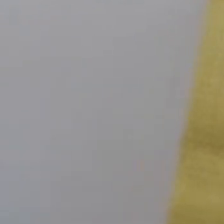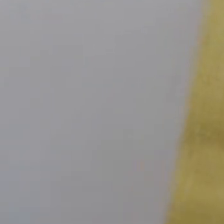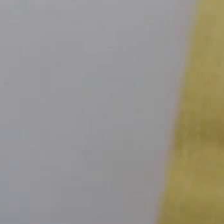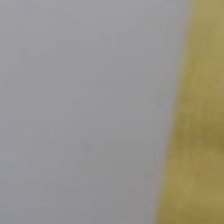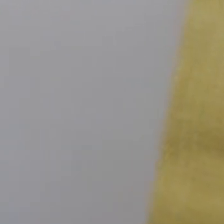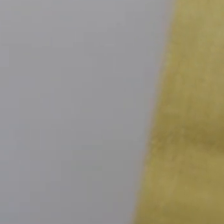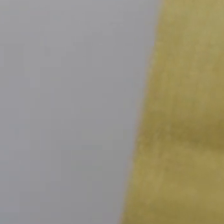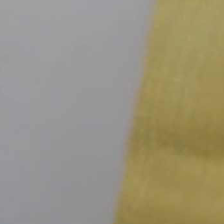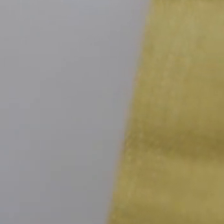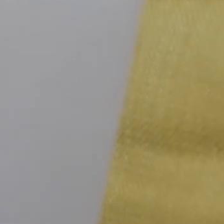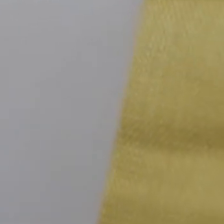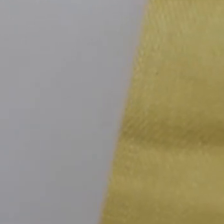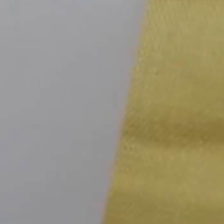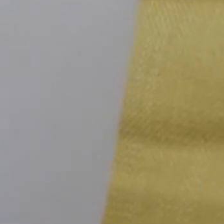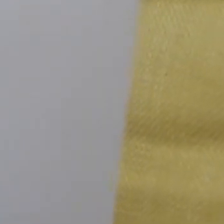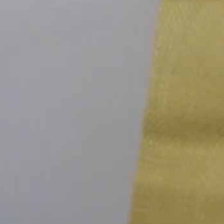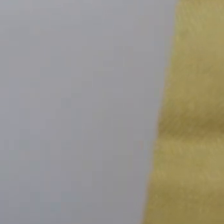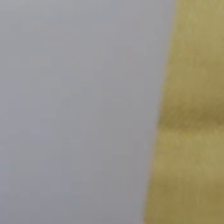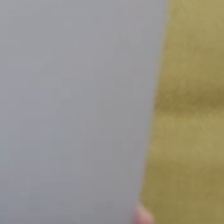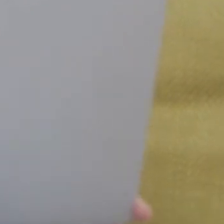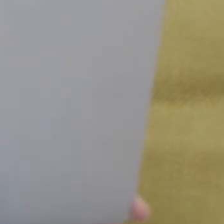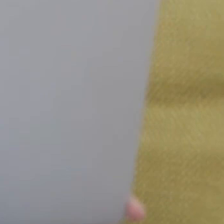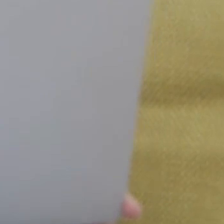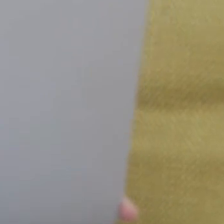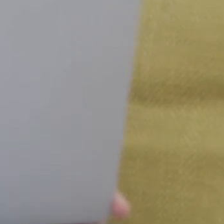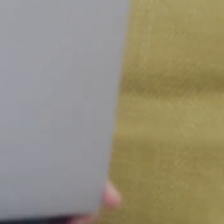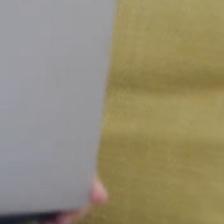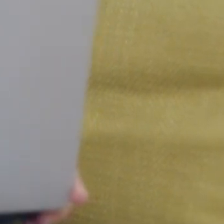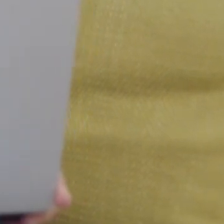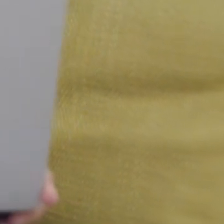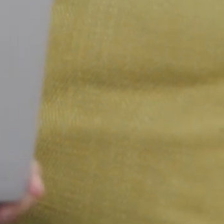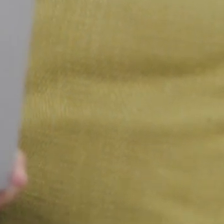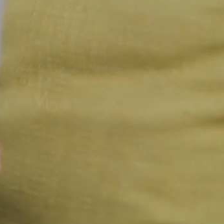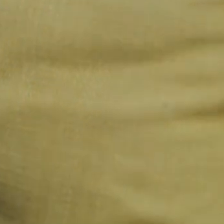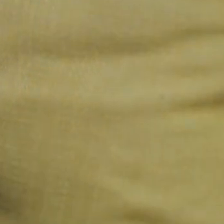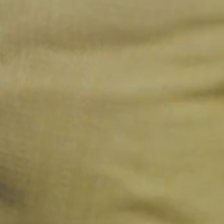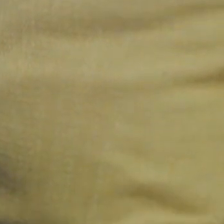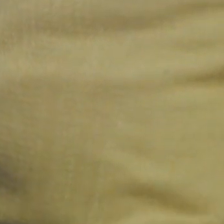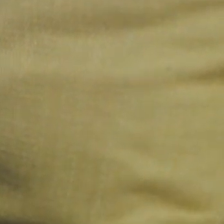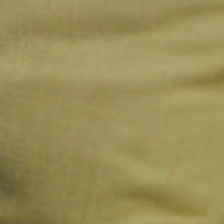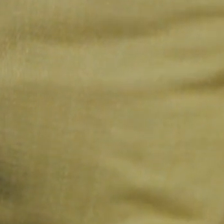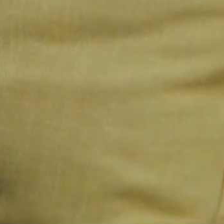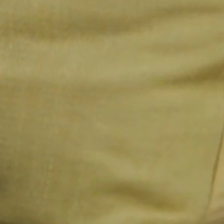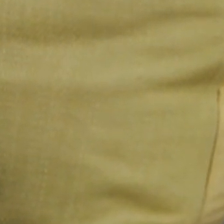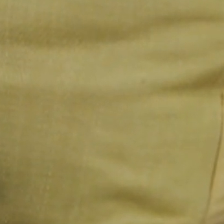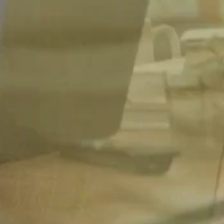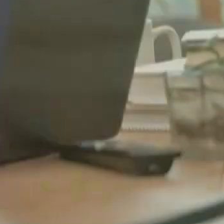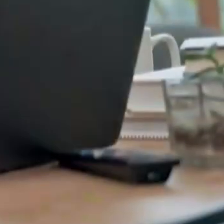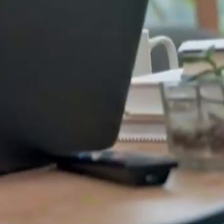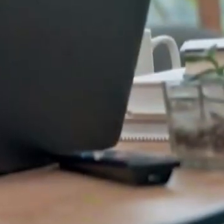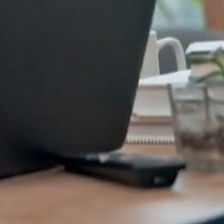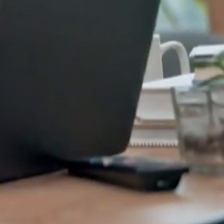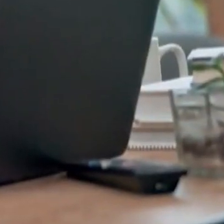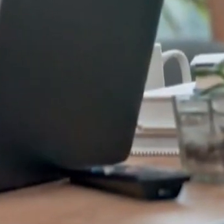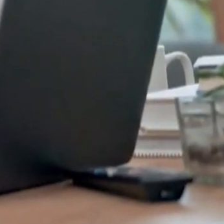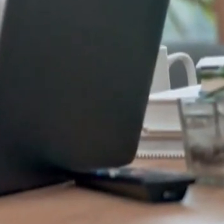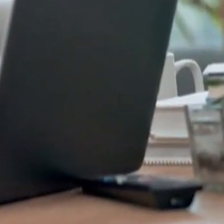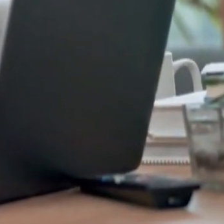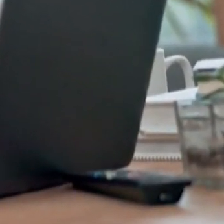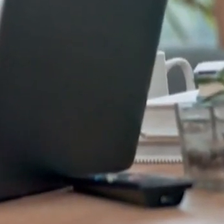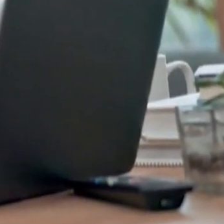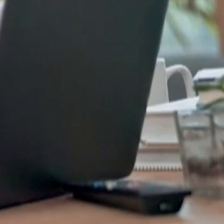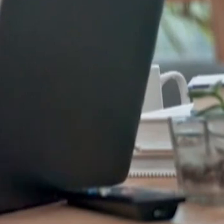entrelinhas, que pode ser a chave para isso. De repente, quanto tempo eu fico sem pagar um convênio,